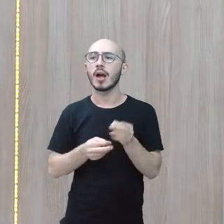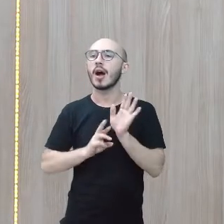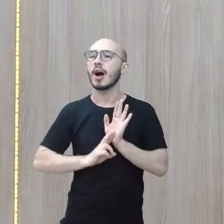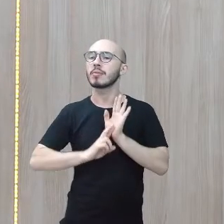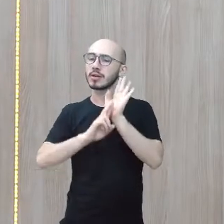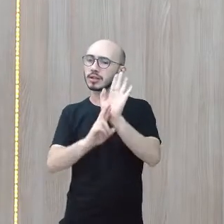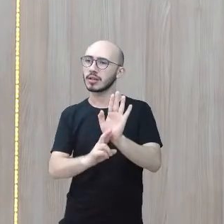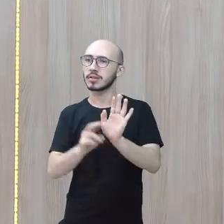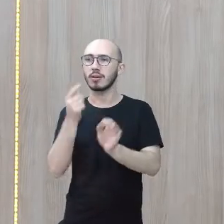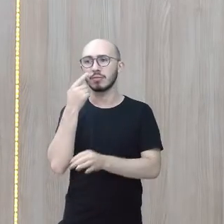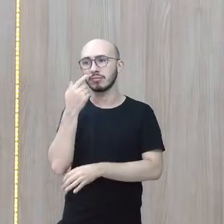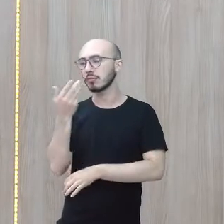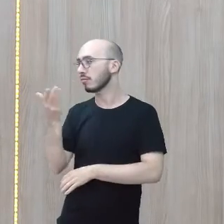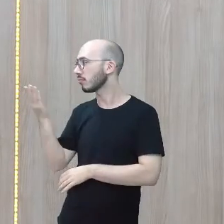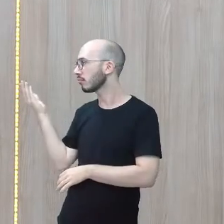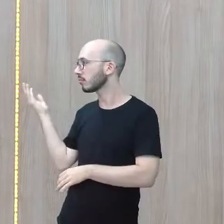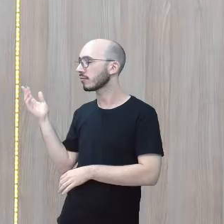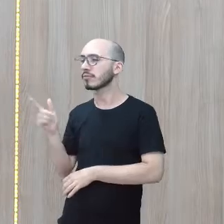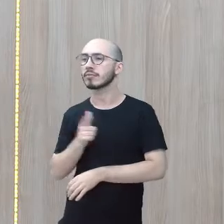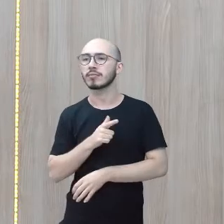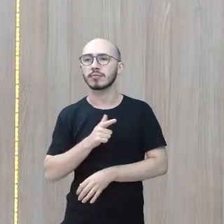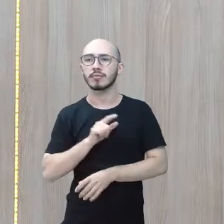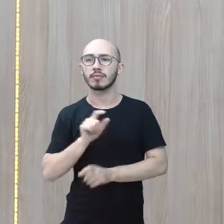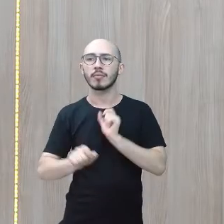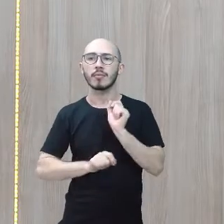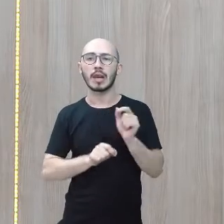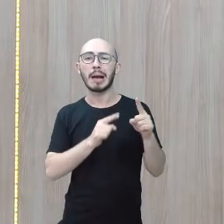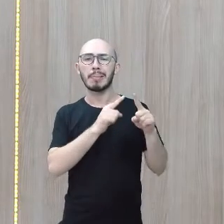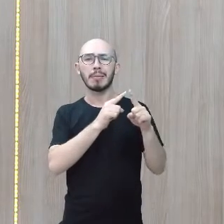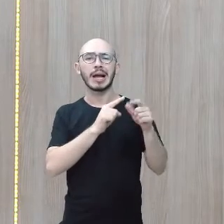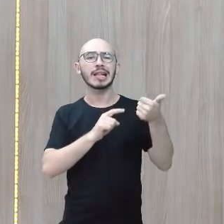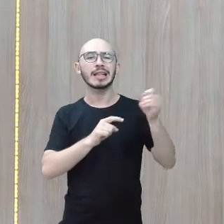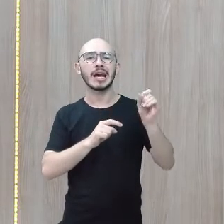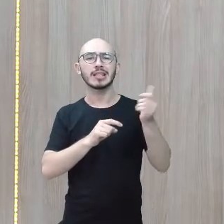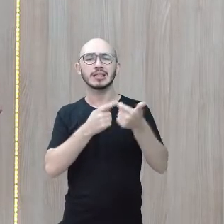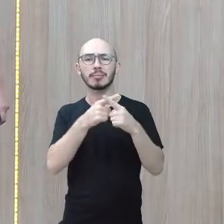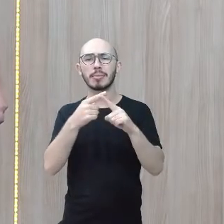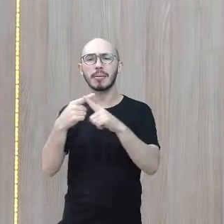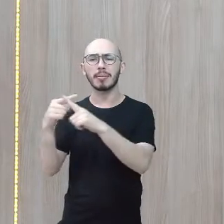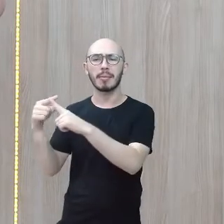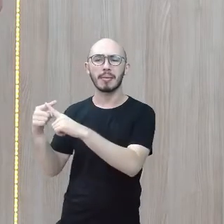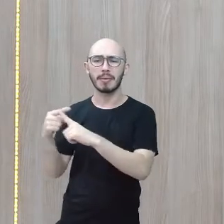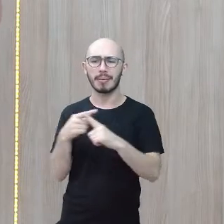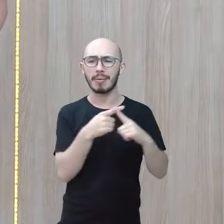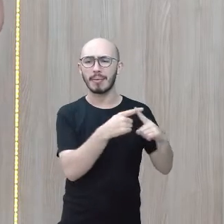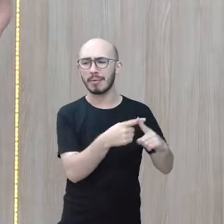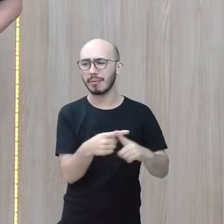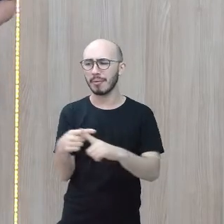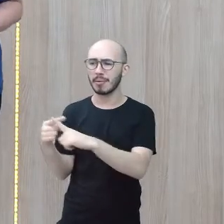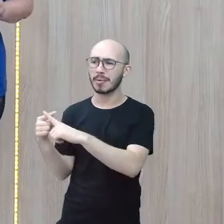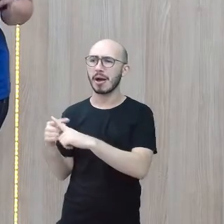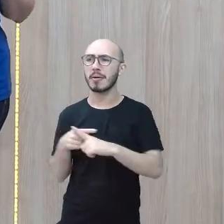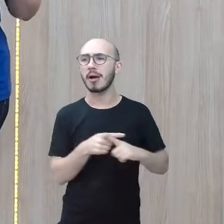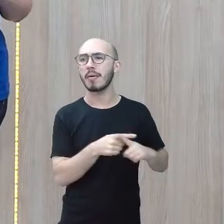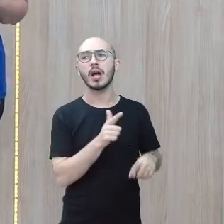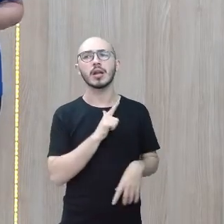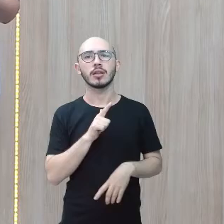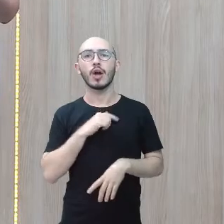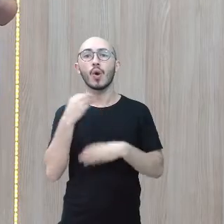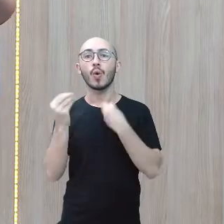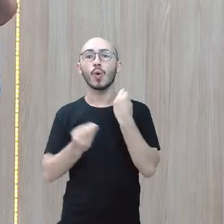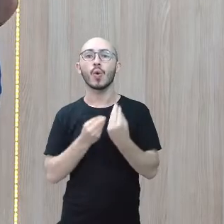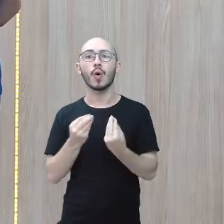número gigantesco aqui, ó, sendo multiplicado 100 vezes o número 10. Uma vez que a gente trabalhou com a ideia